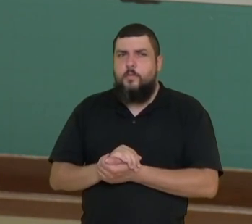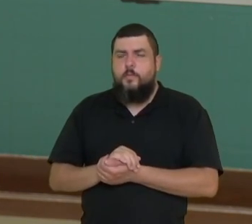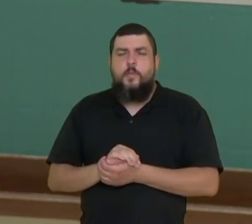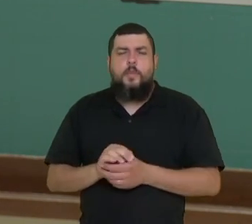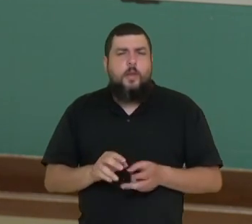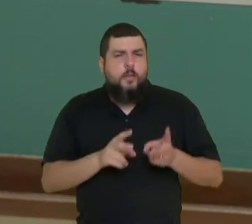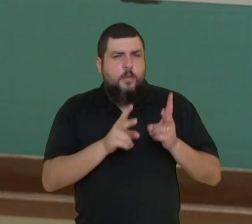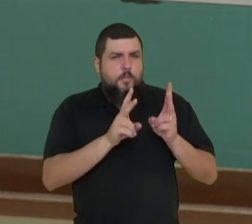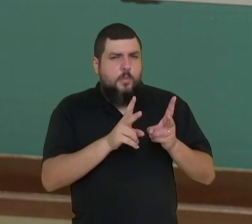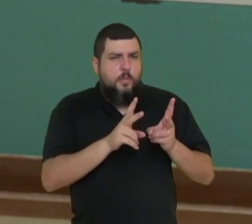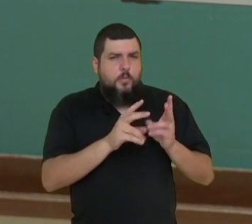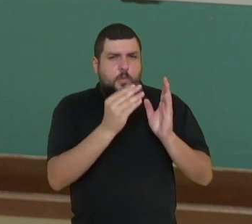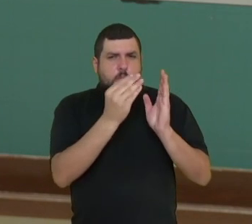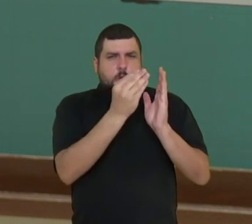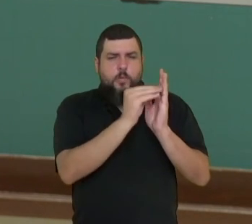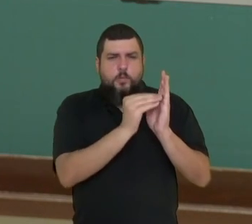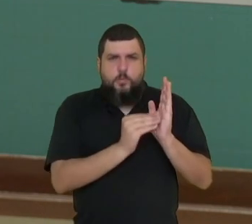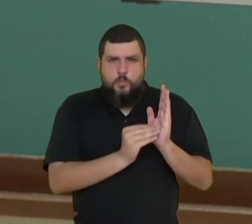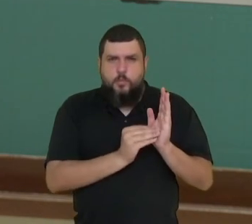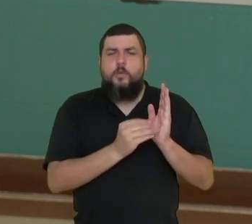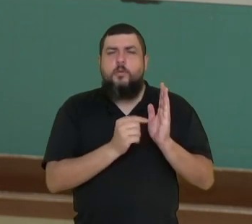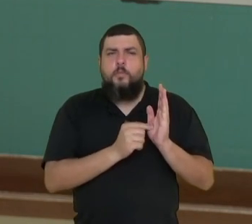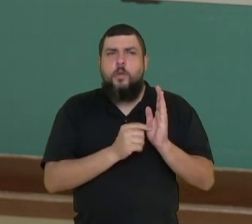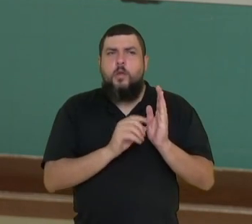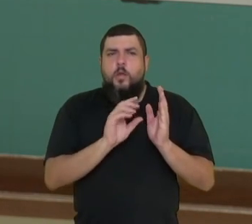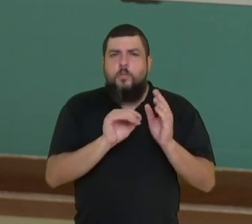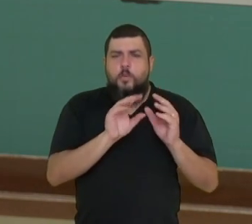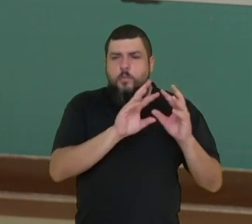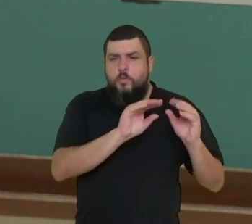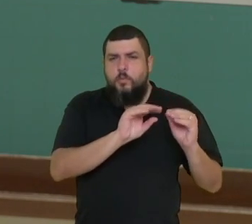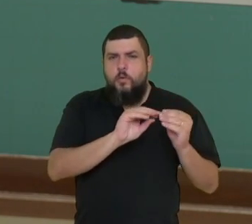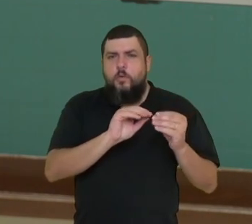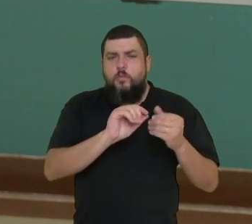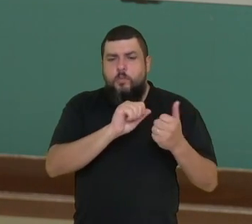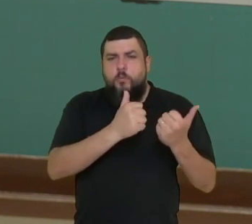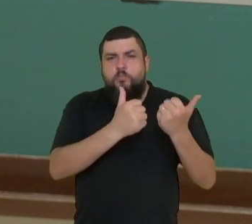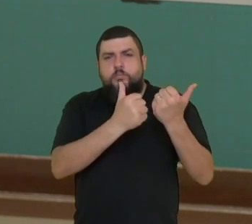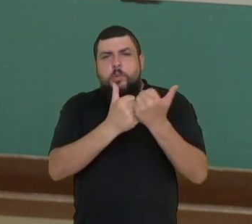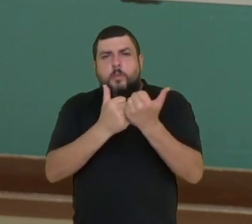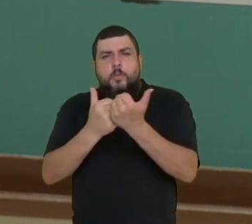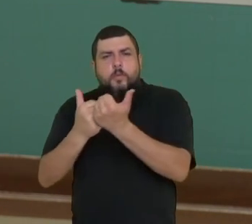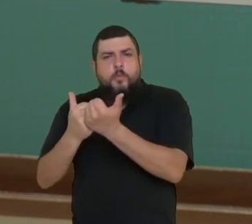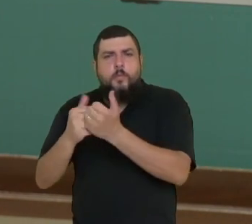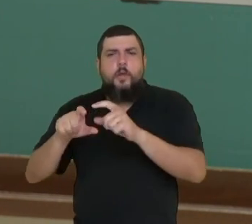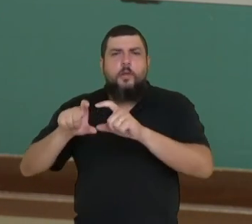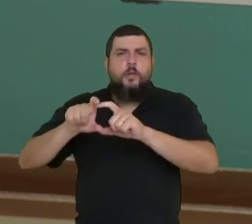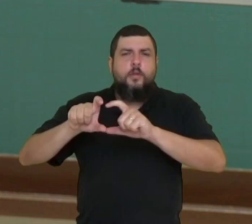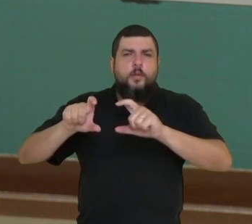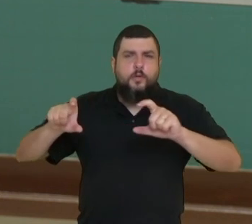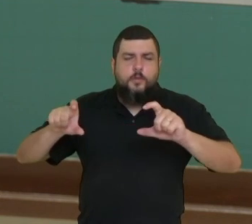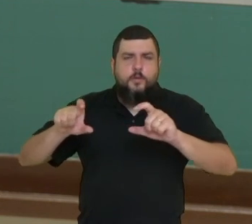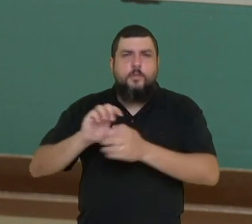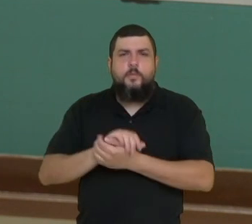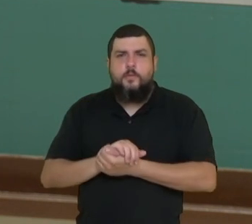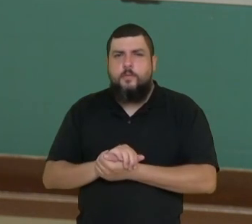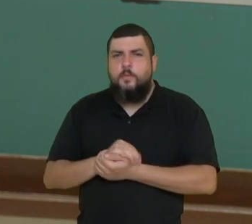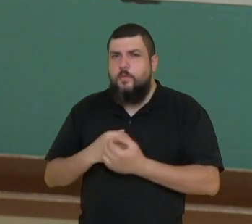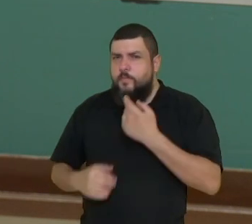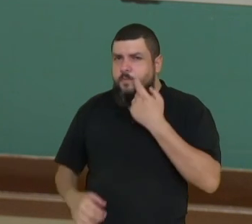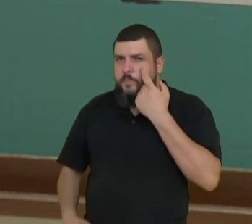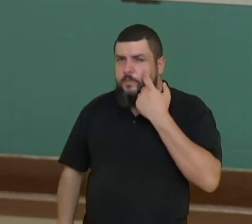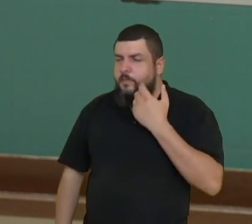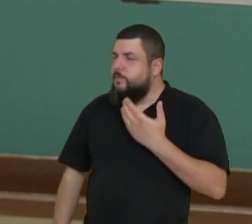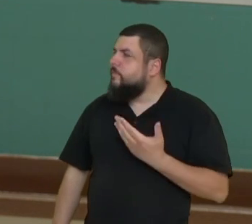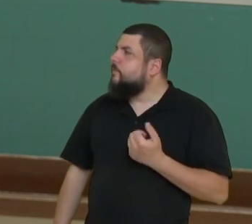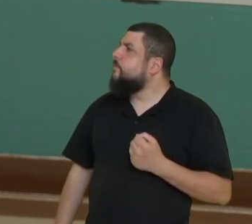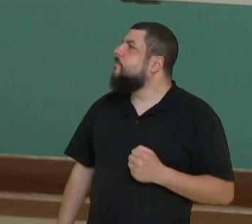dados, certo? E vamos aplicar a equaçãozinha de trabalho. A gente já fez isso, né? Ou seja, tal da força elástica é igual